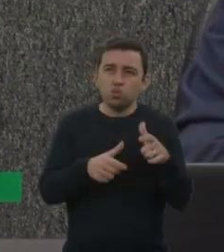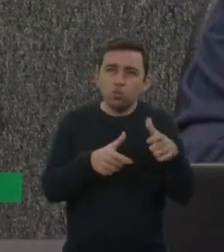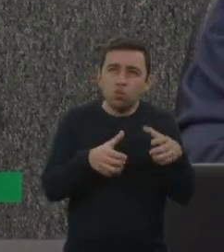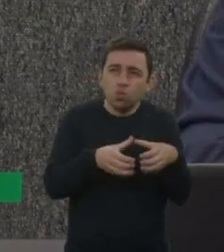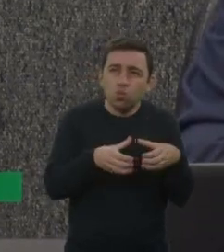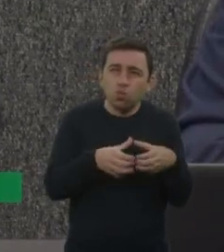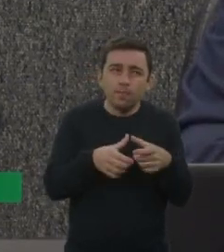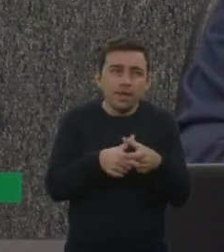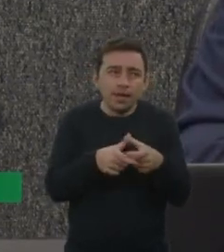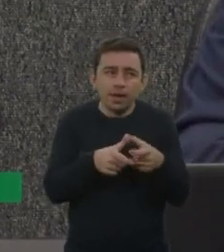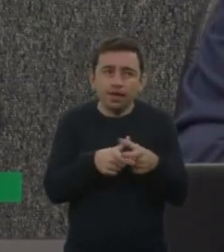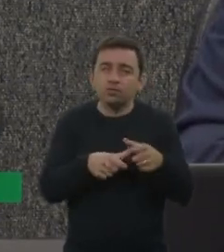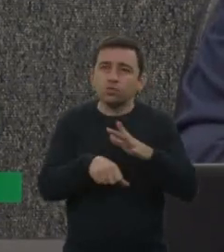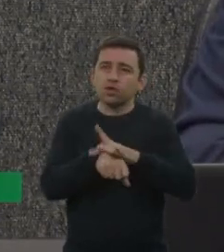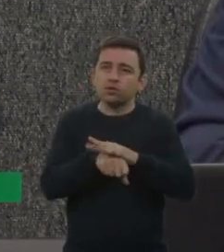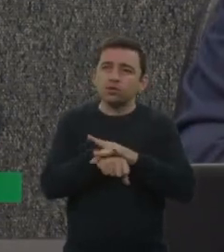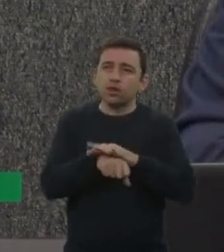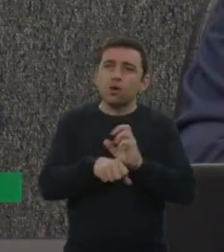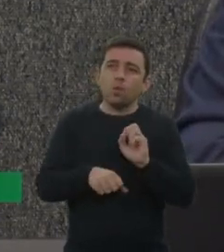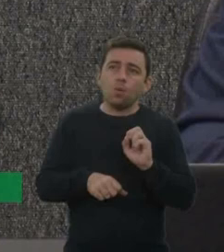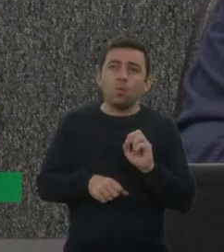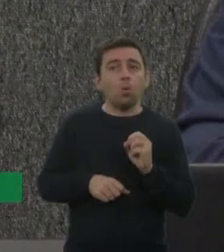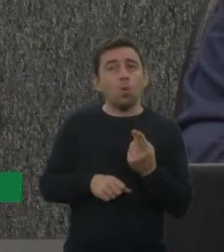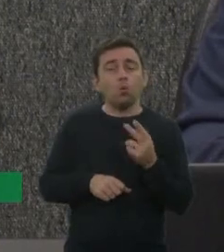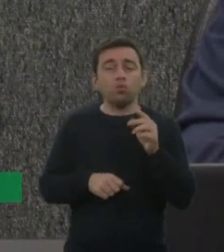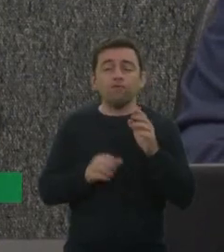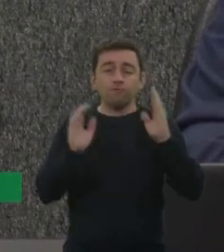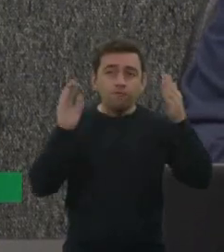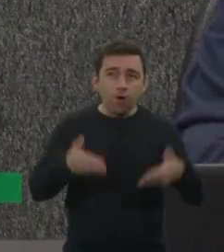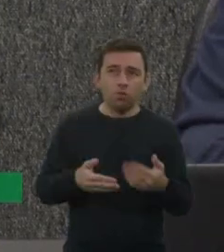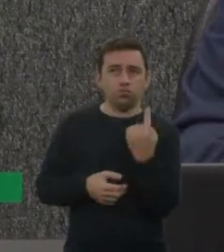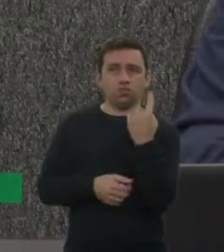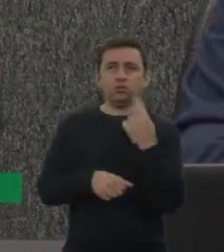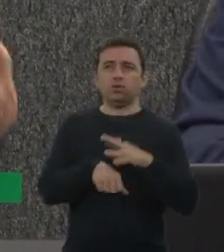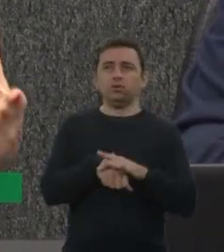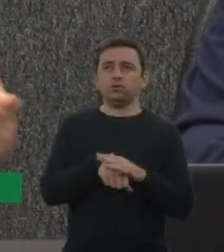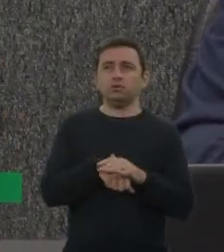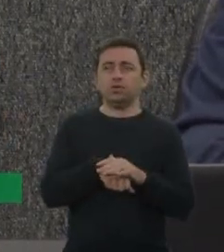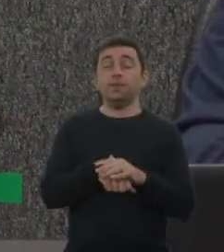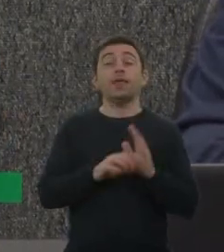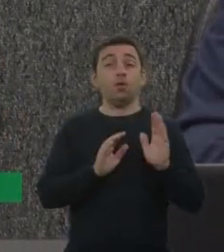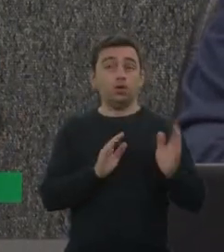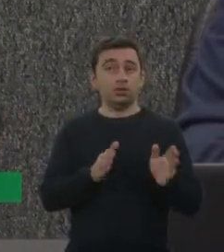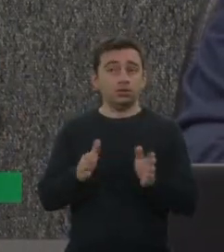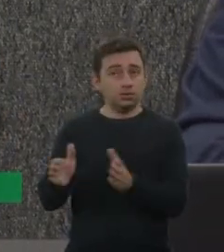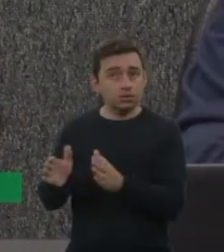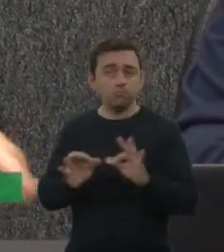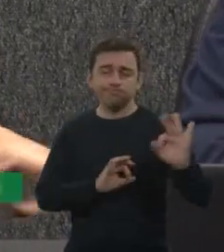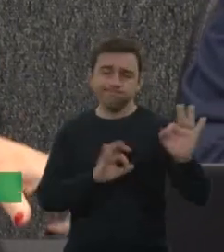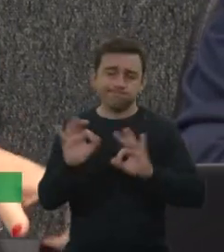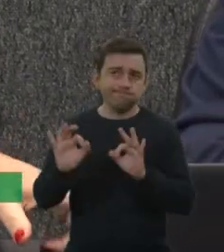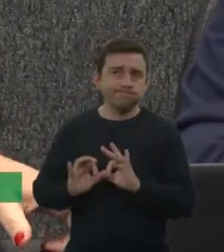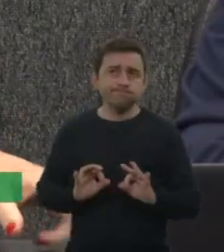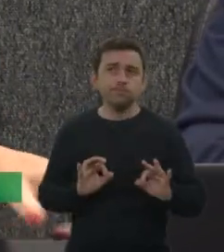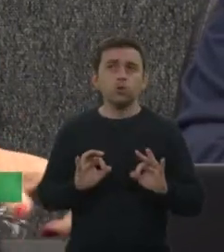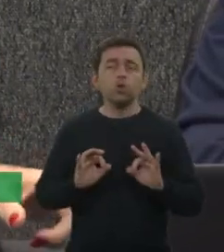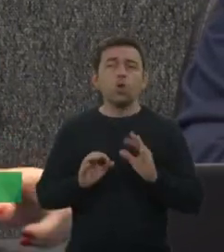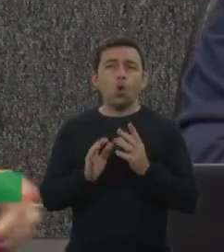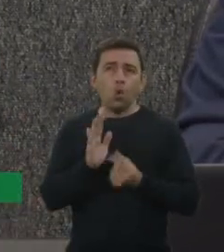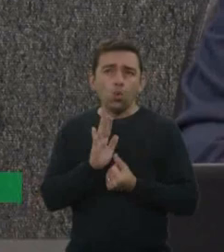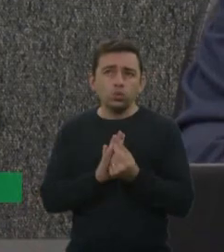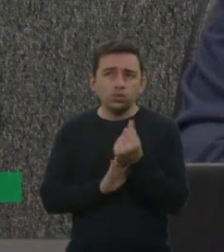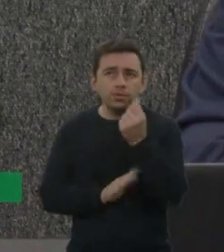Ou daquela patologia menor ainda? Então, a organização e a otimização, quando se fala de orçamento